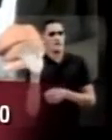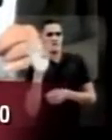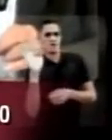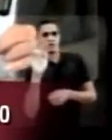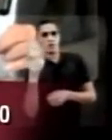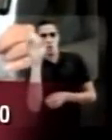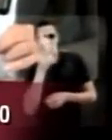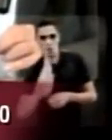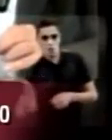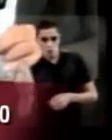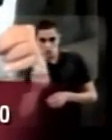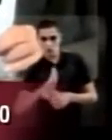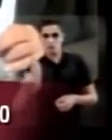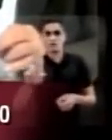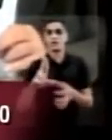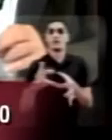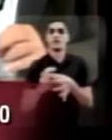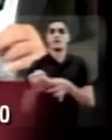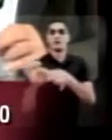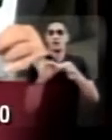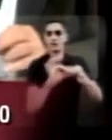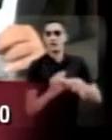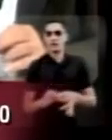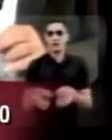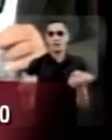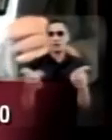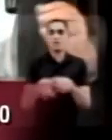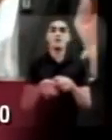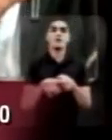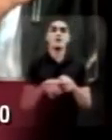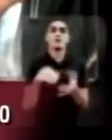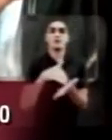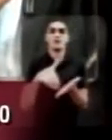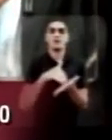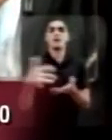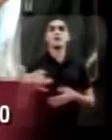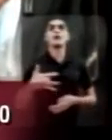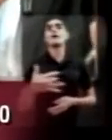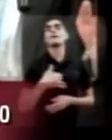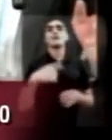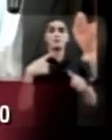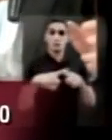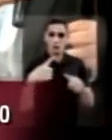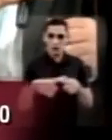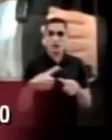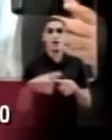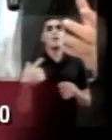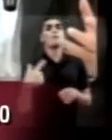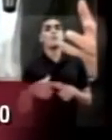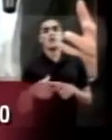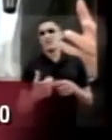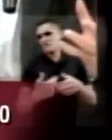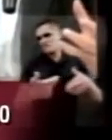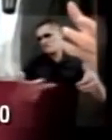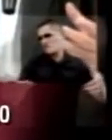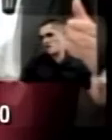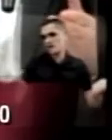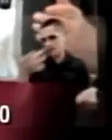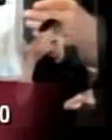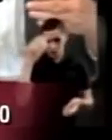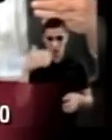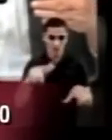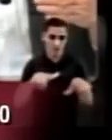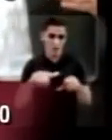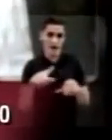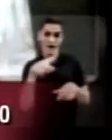ligadas à saúde. Por quê? Porque muitos deles tiveram muito contatos com pacientes e assim por diante,